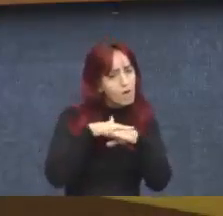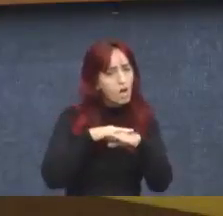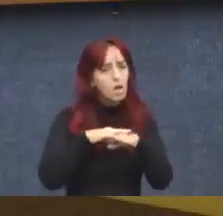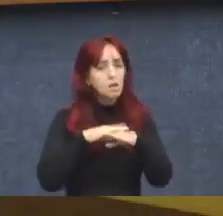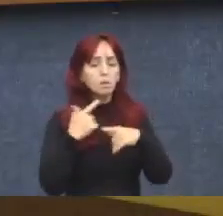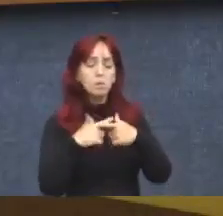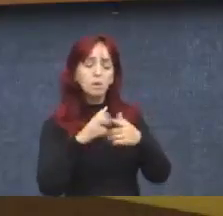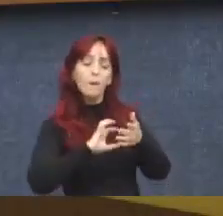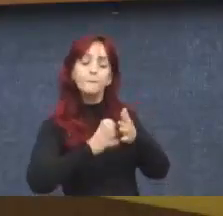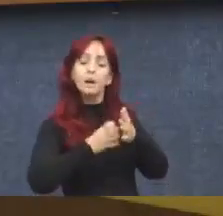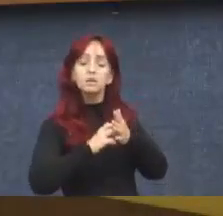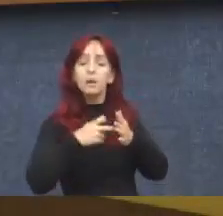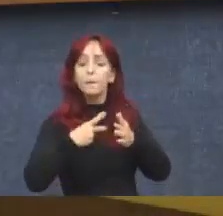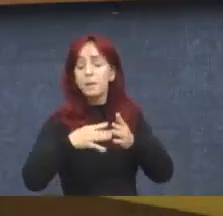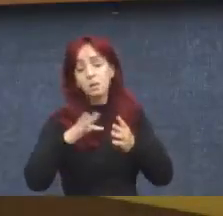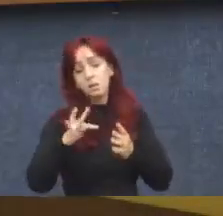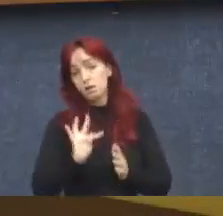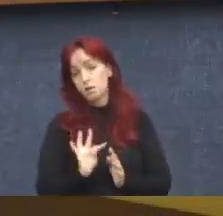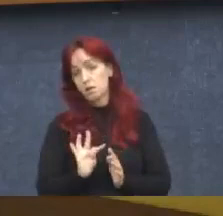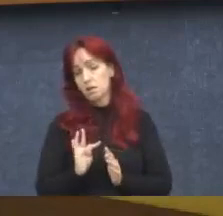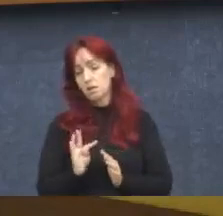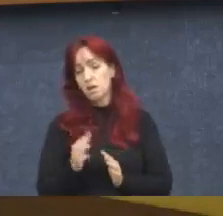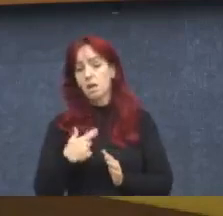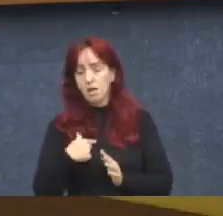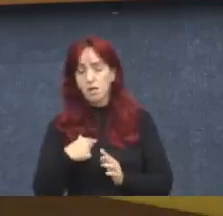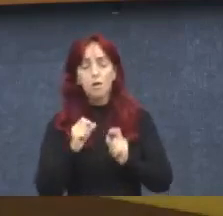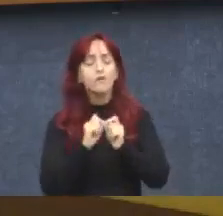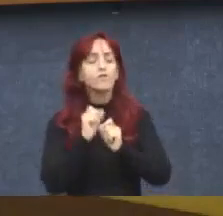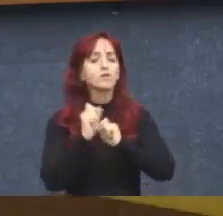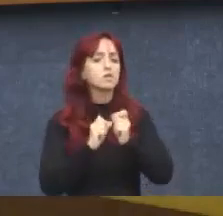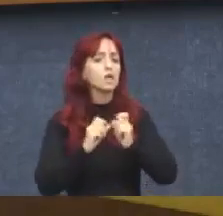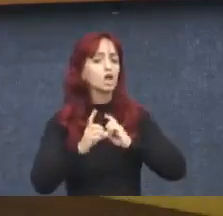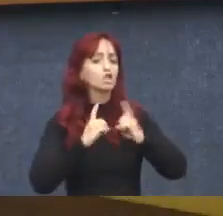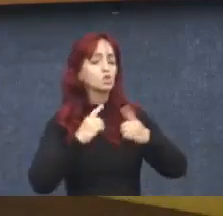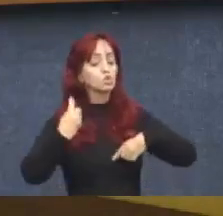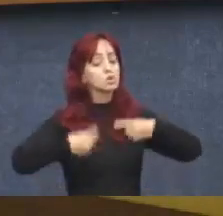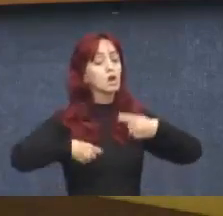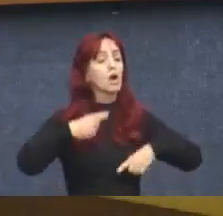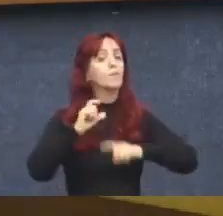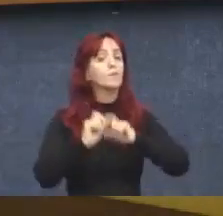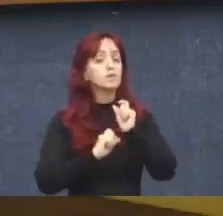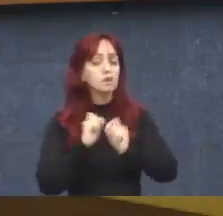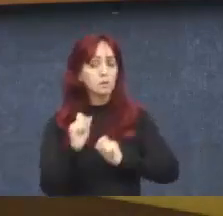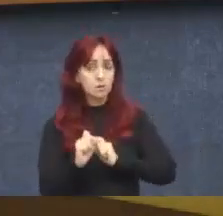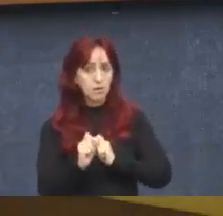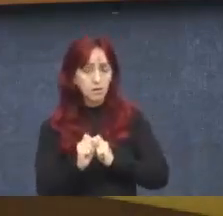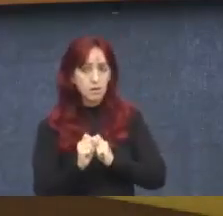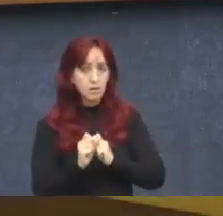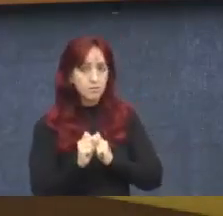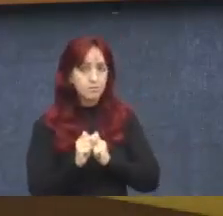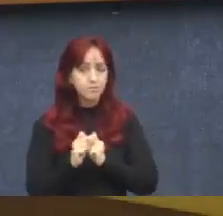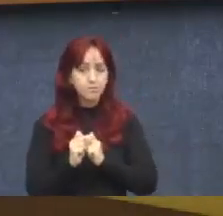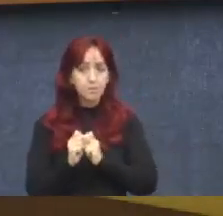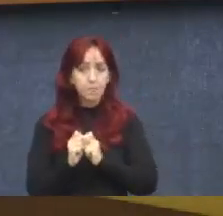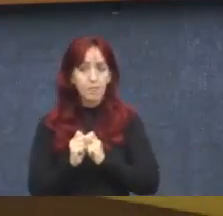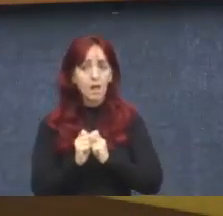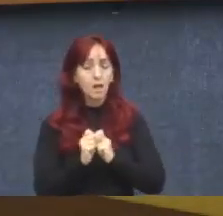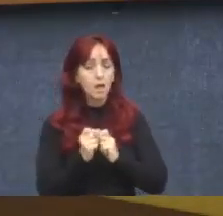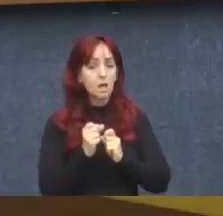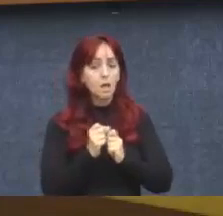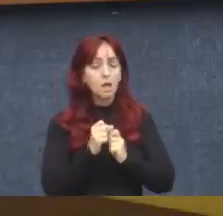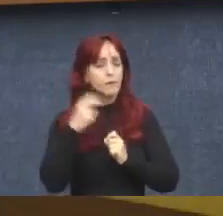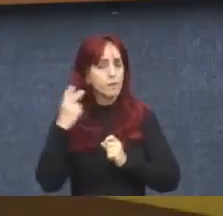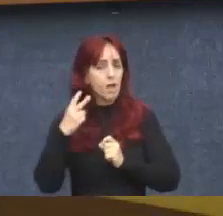dos trabalhadores. Eu fiz essa discussão, só que aí a parte que o vereador não concorda, que